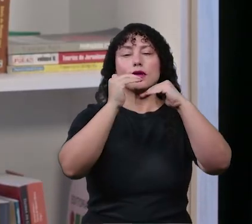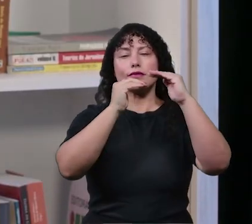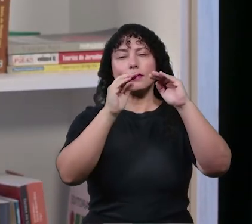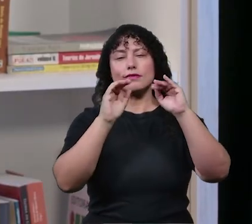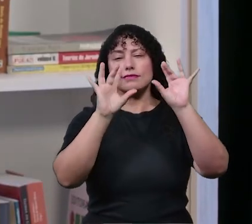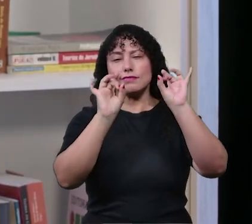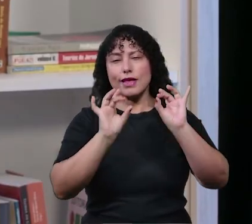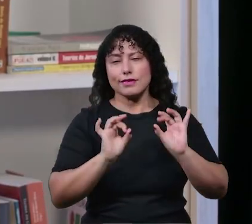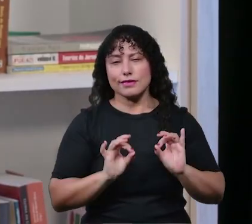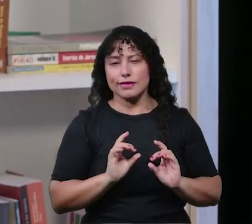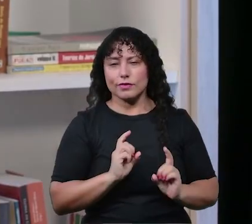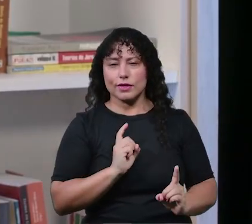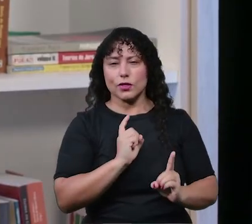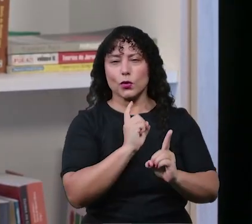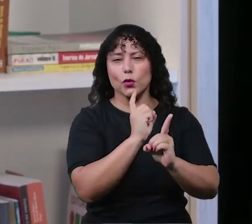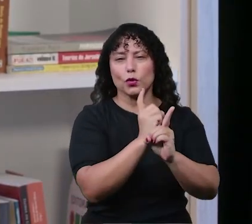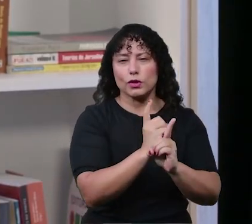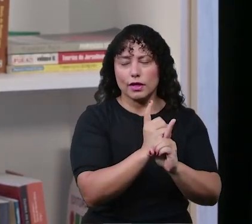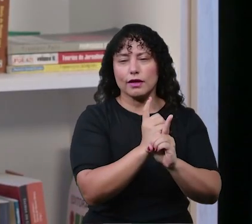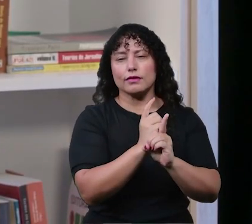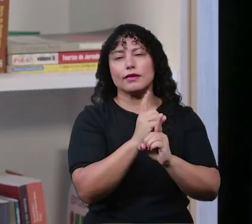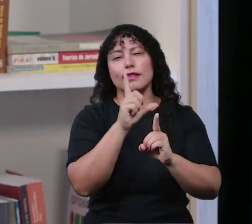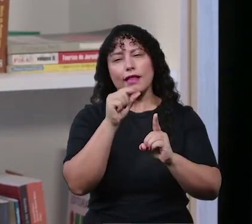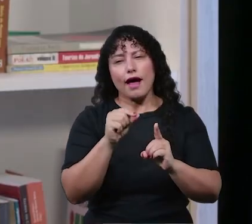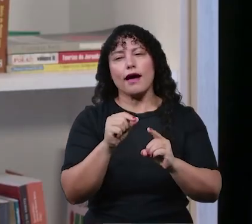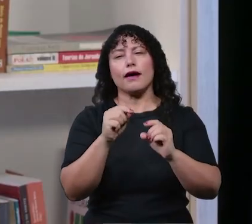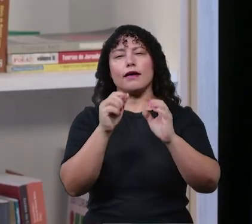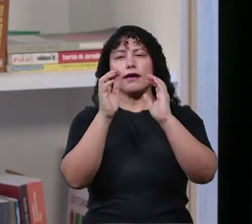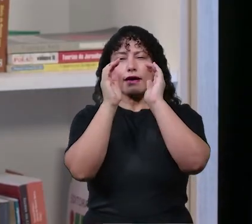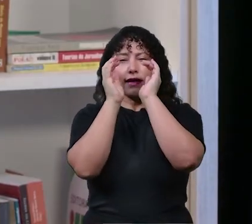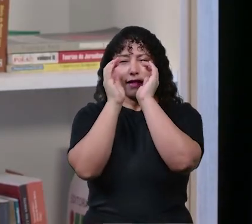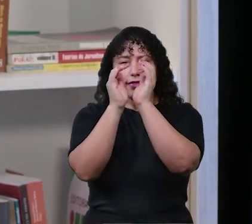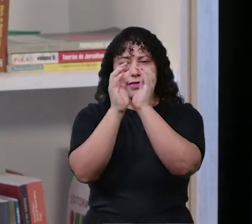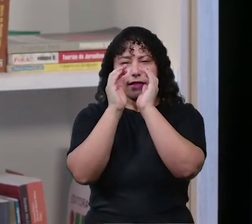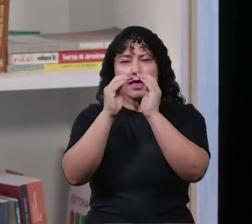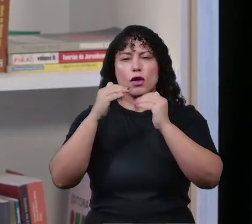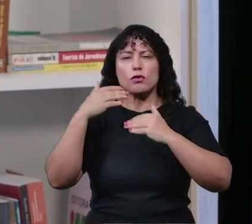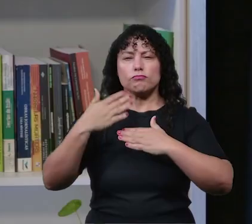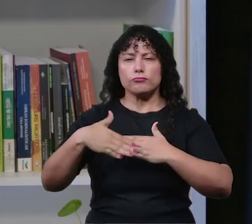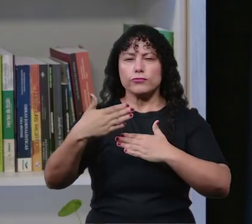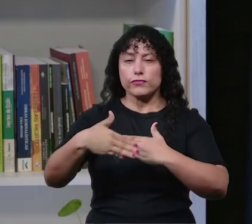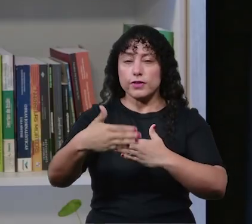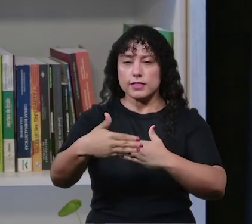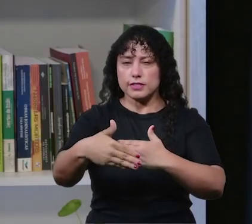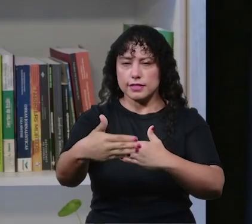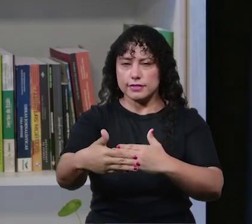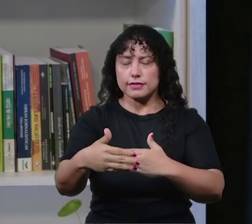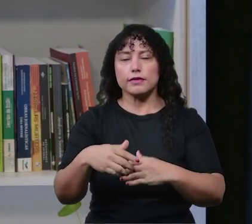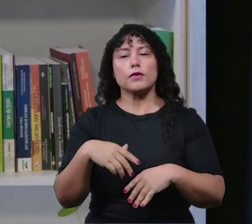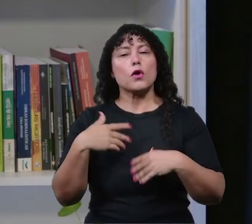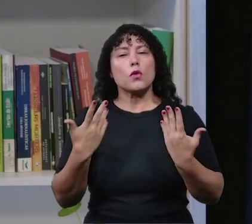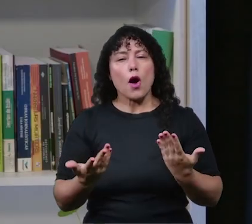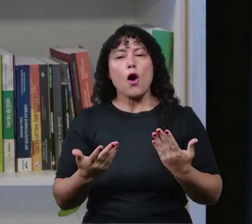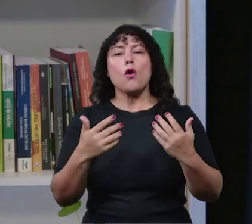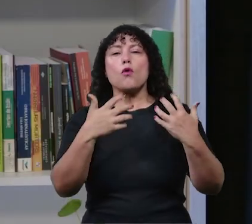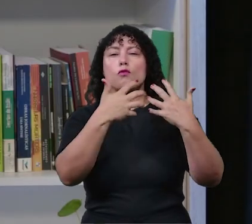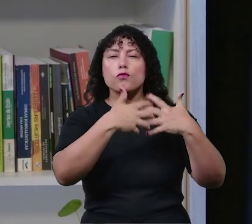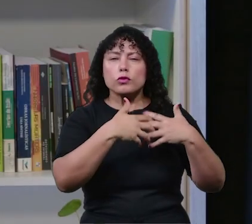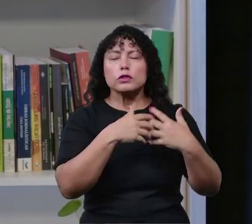processos, especialmente que encontramos na neurodivergência. Quais são as funções